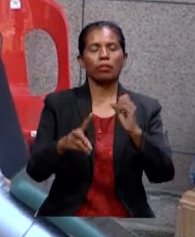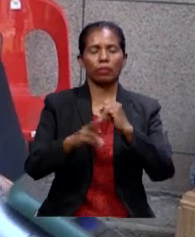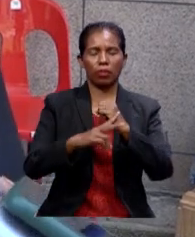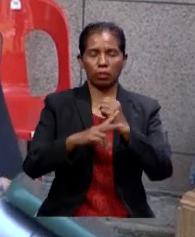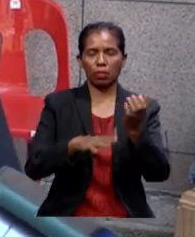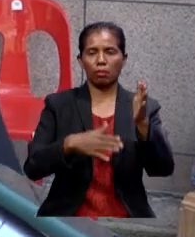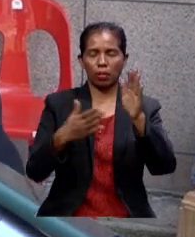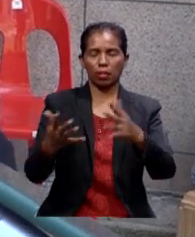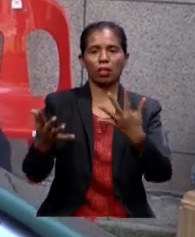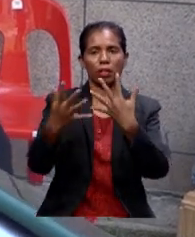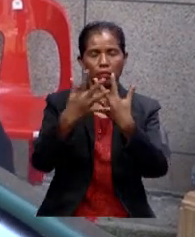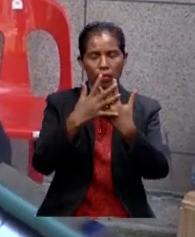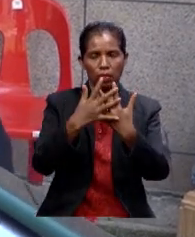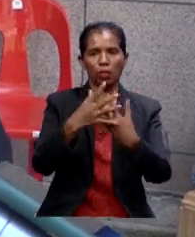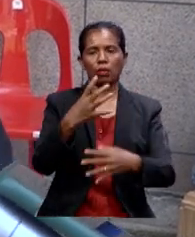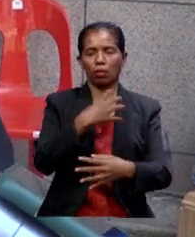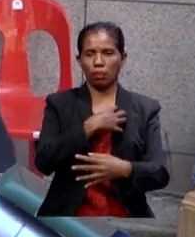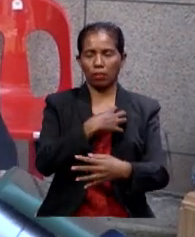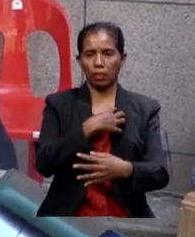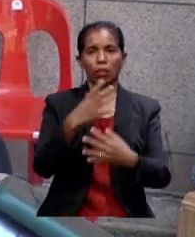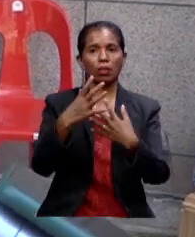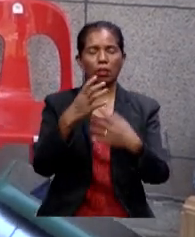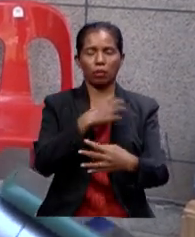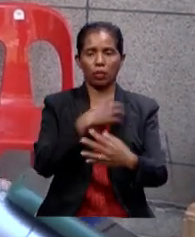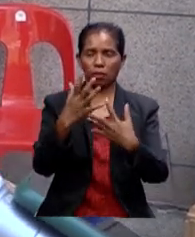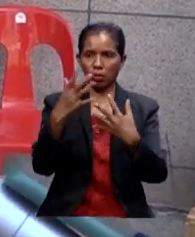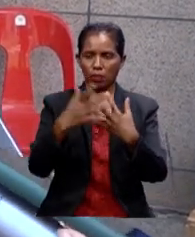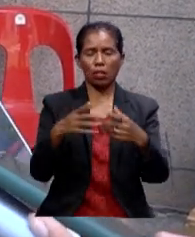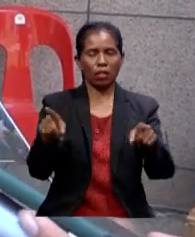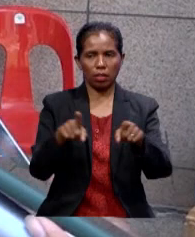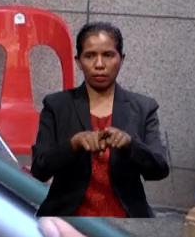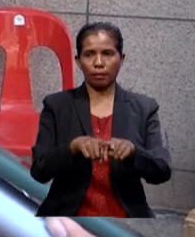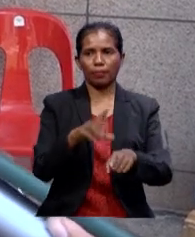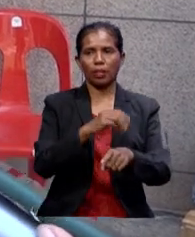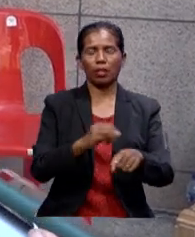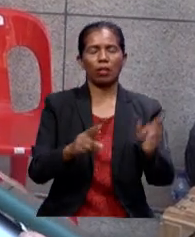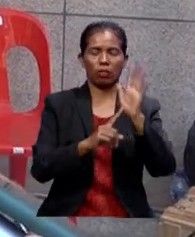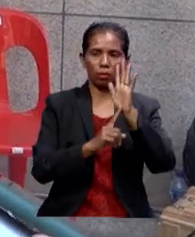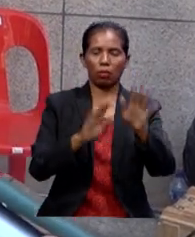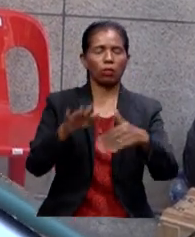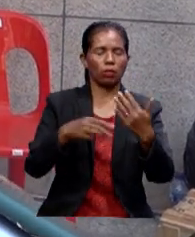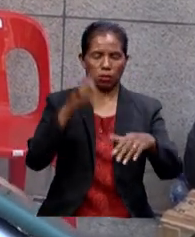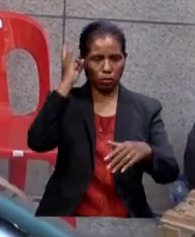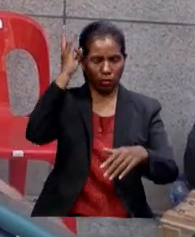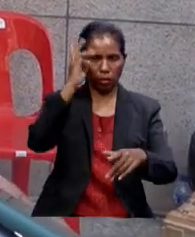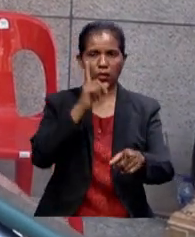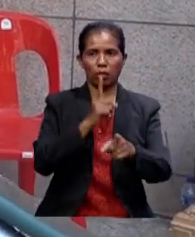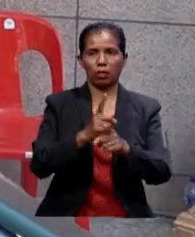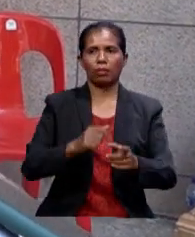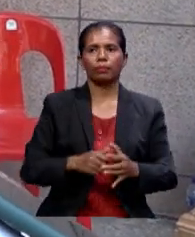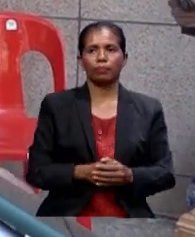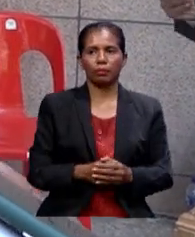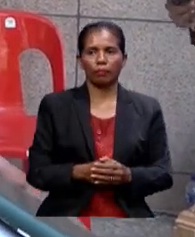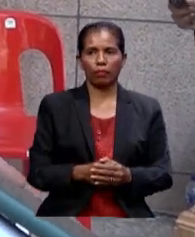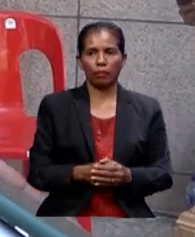colhe. Então agora, nemos anesan. Vítima mate já cela, não sai viral, o todo é preocupado, né? Mate já cela.